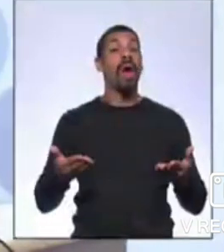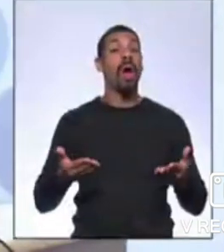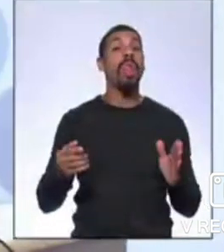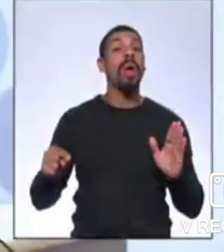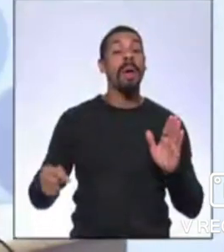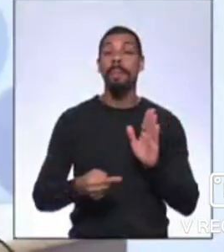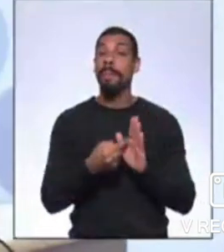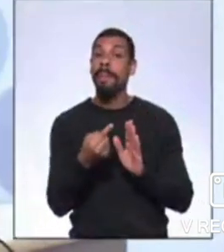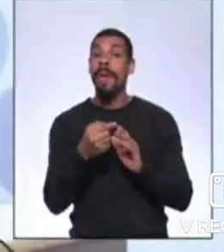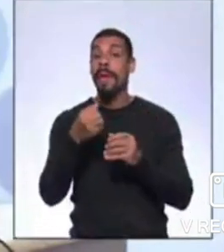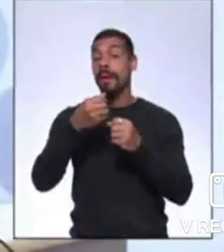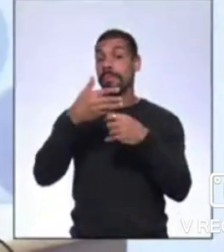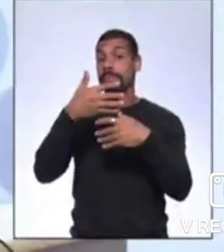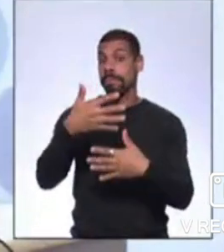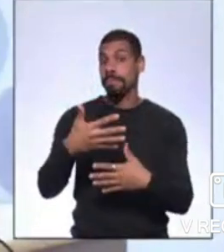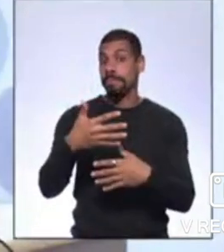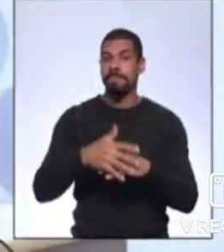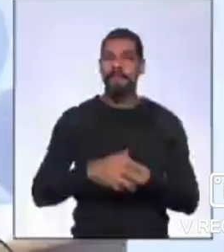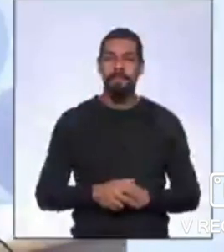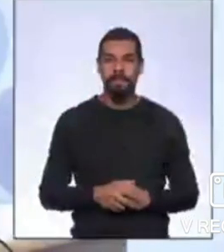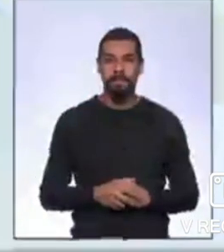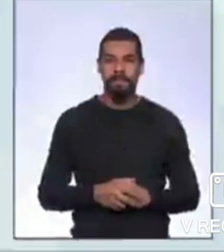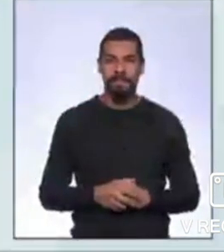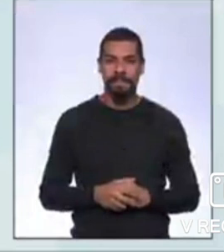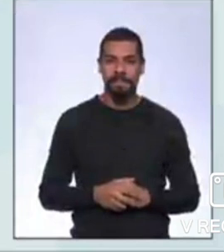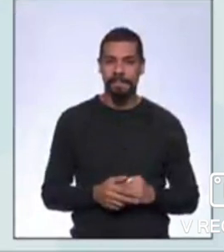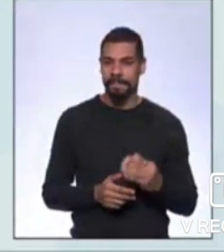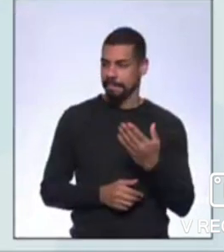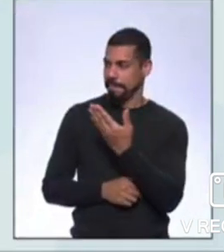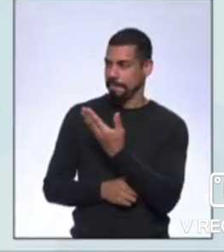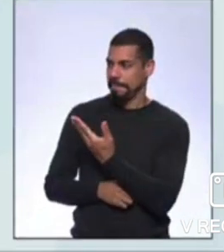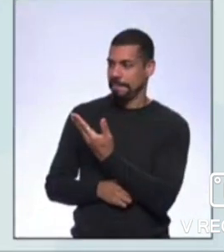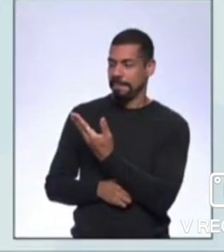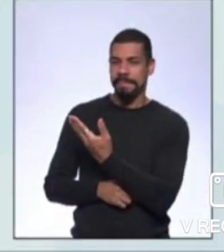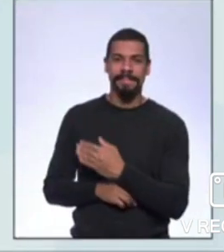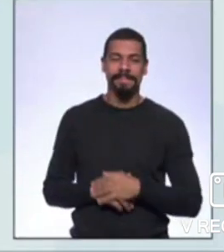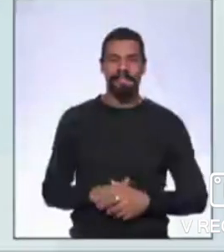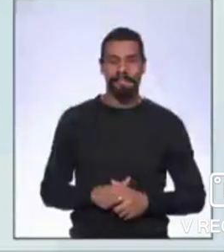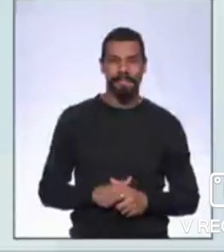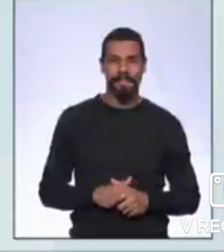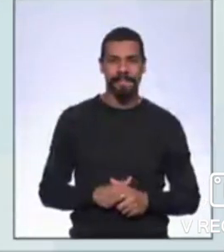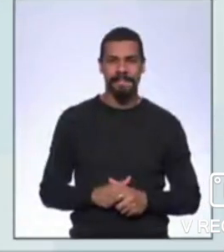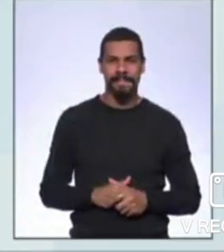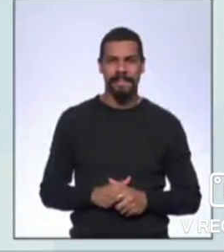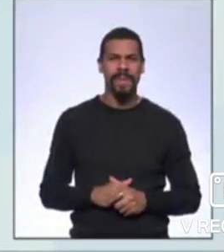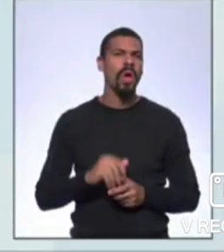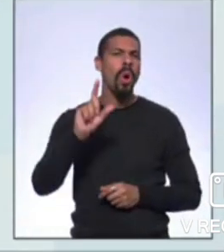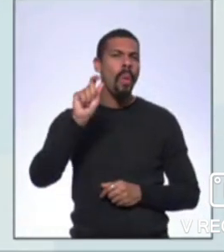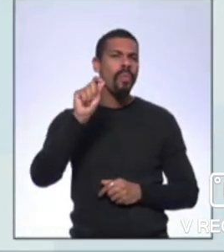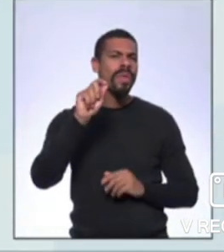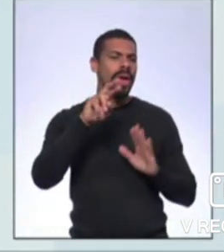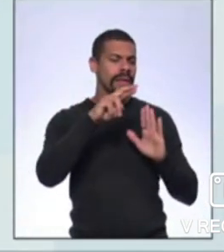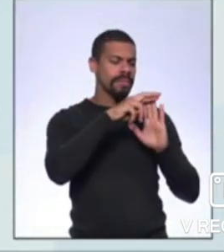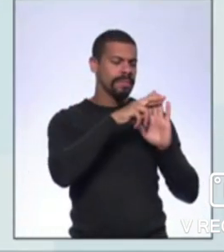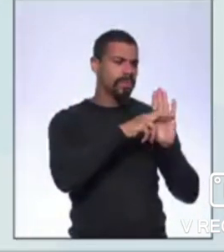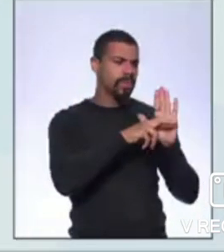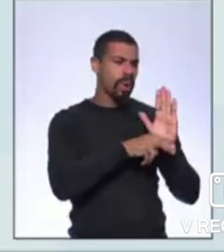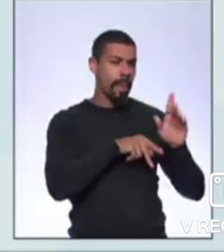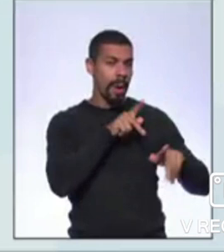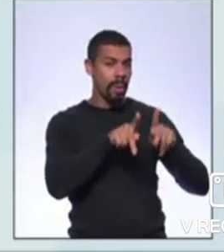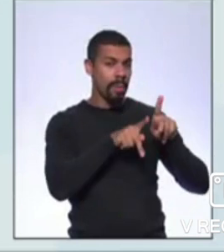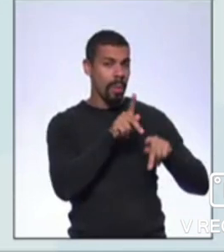primeira interação via chat, que é a seguinte, vai aparecer na tela para vocês. Então, como eu disse, os 10 mandamentos representam para o povo